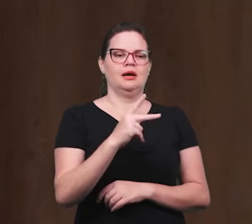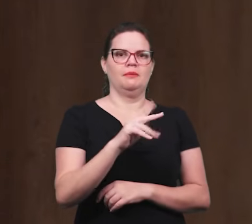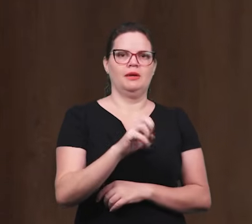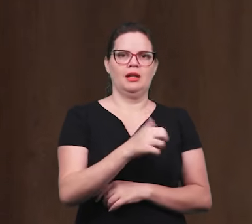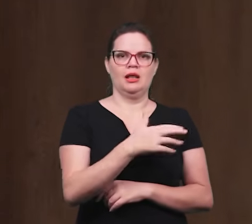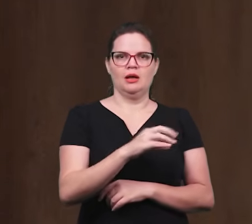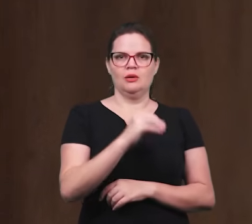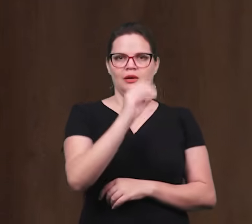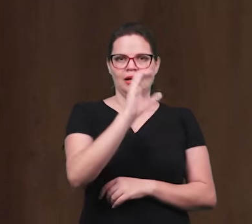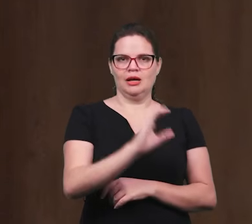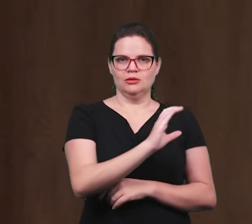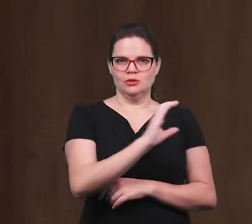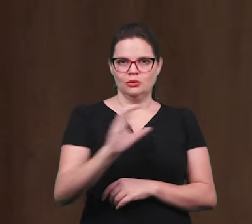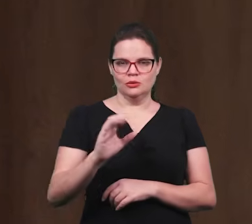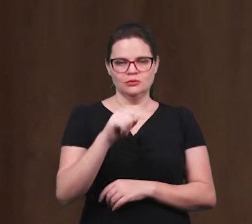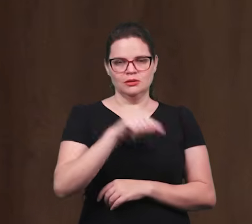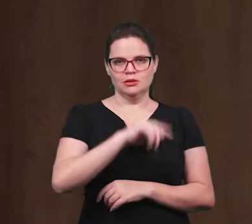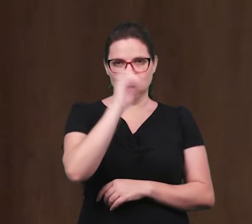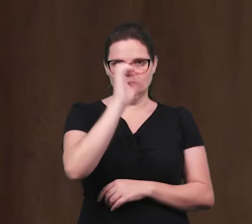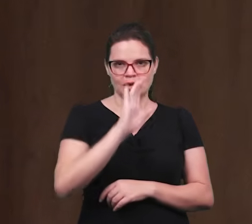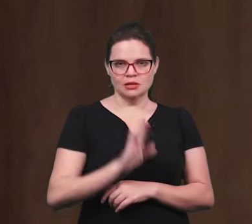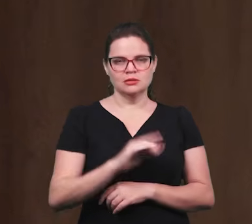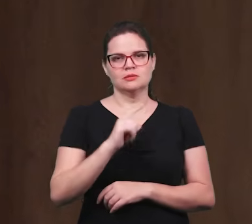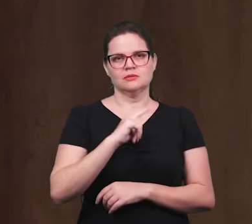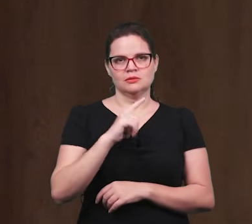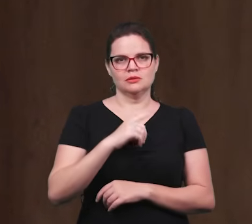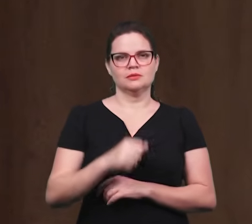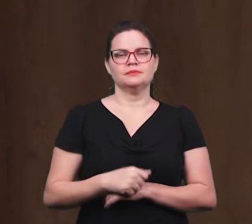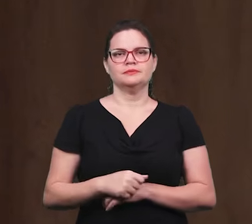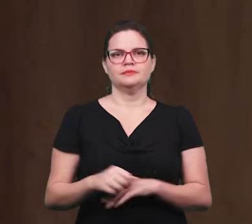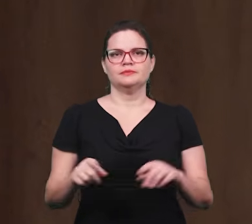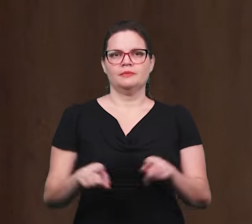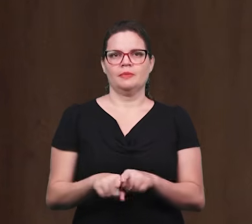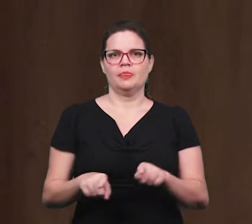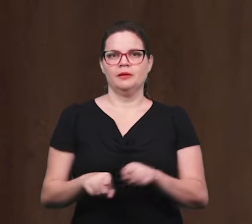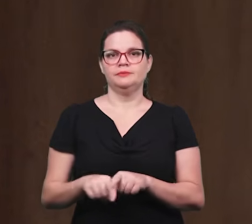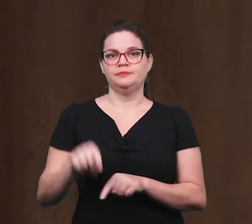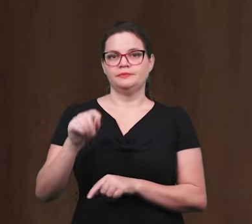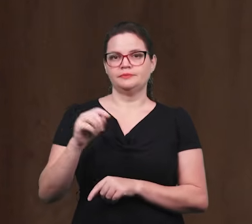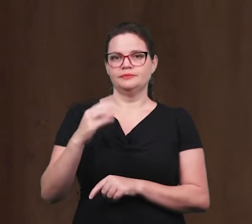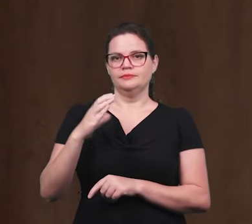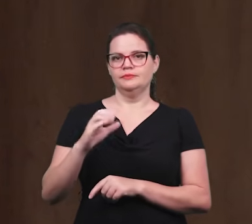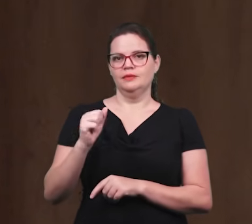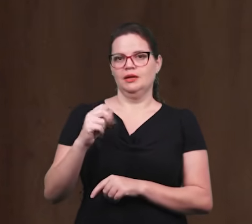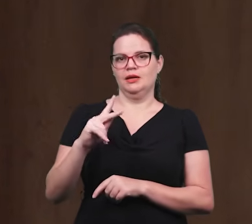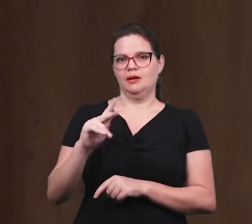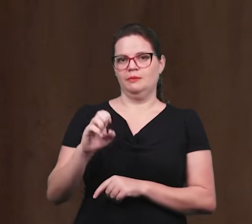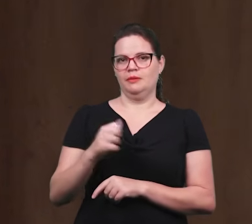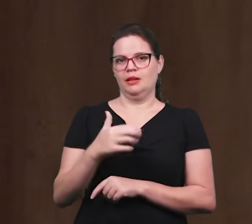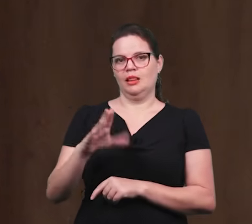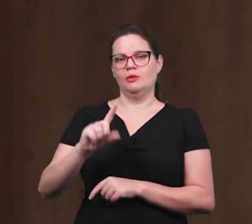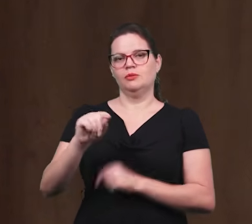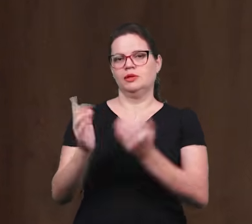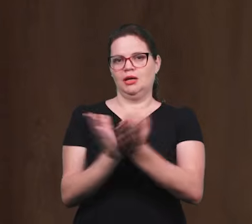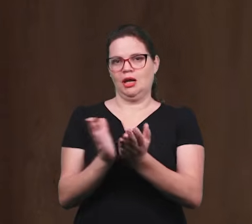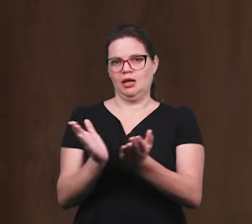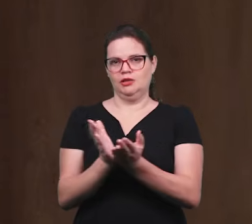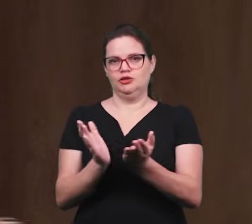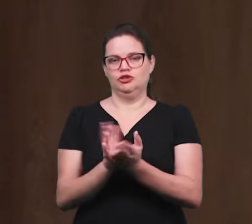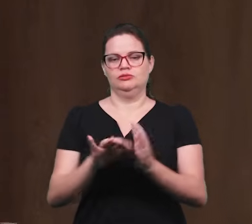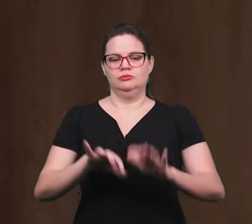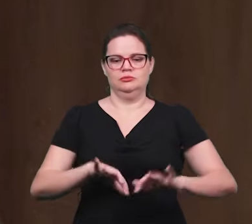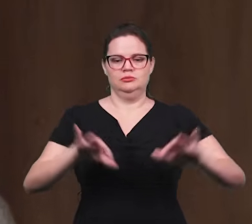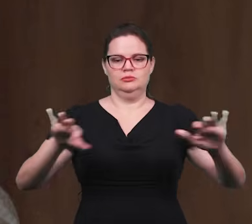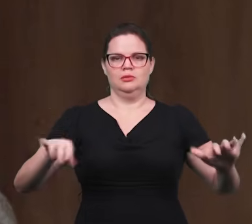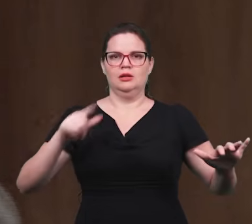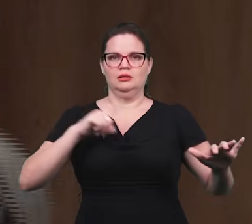no Brasil, né? Tem a capelania do segmento católico e a capelania do segmento evangélico. Então, nós temos